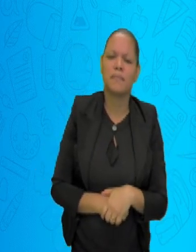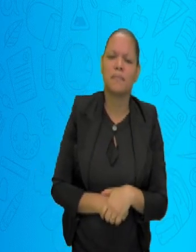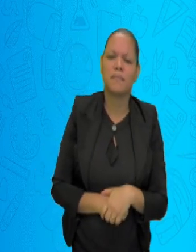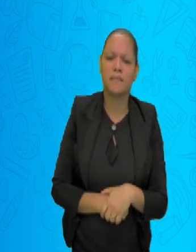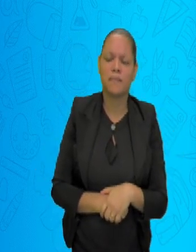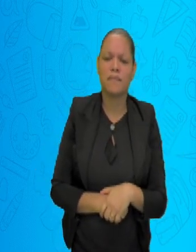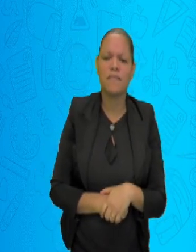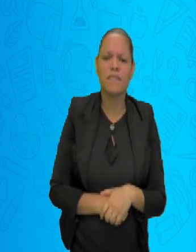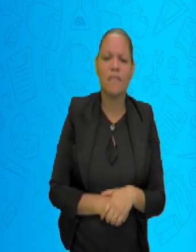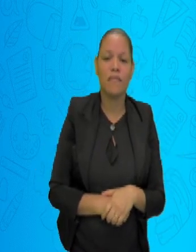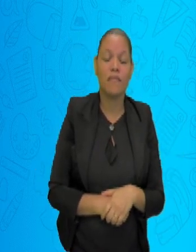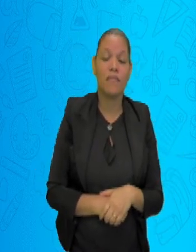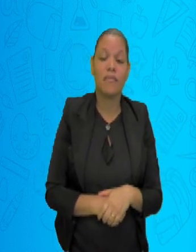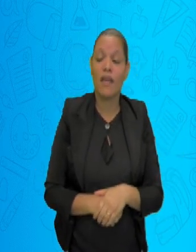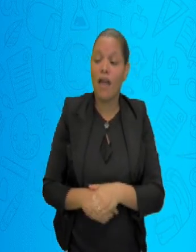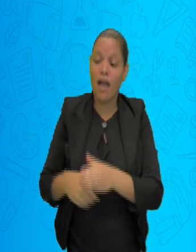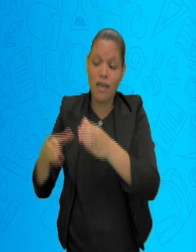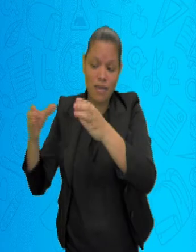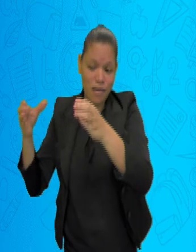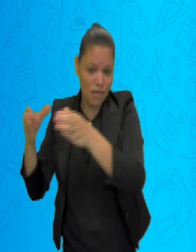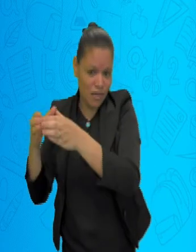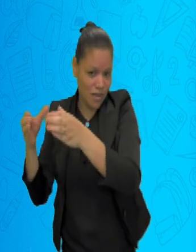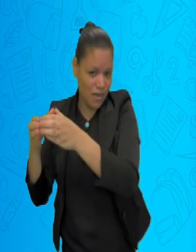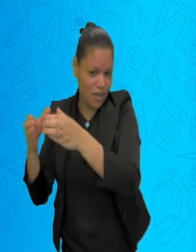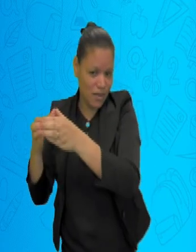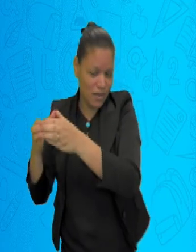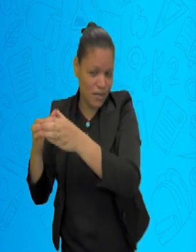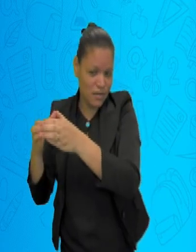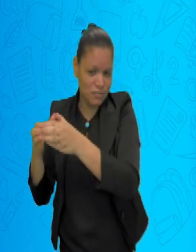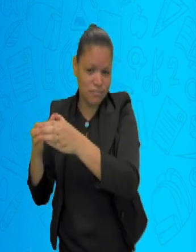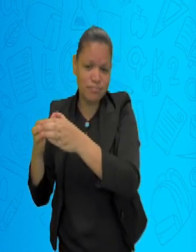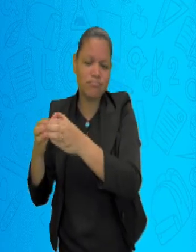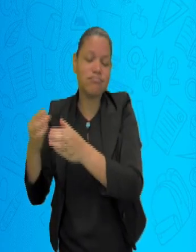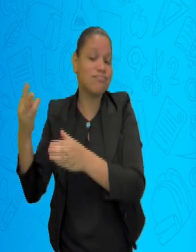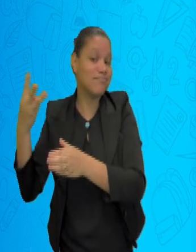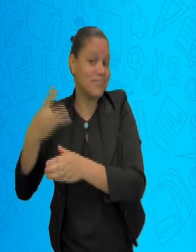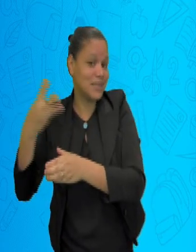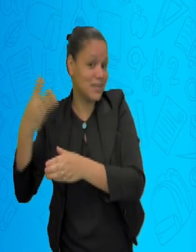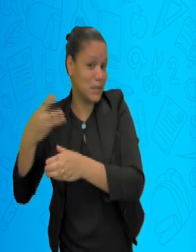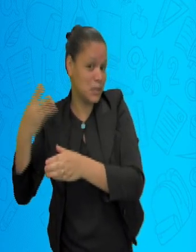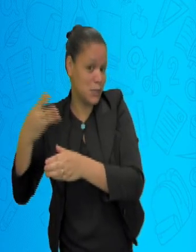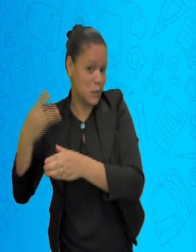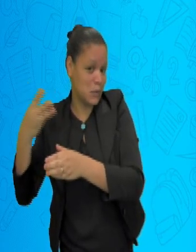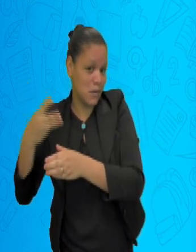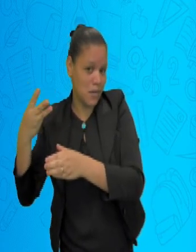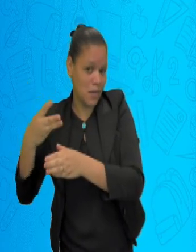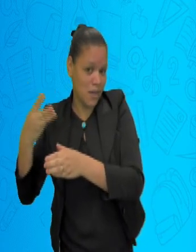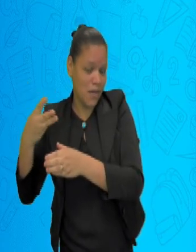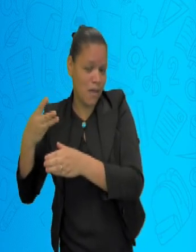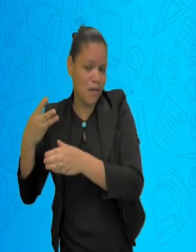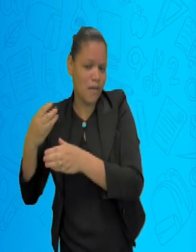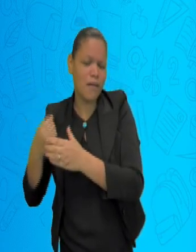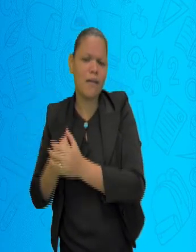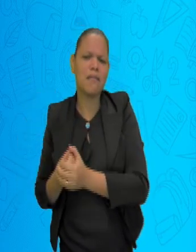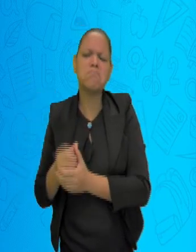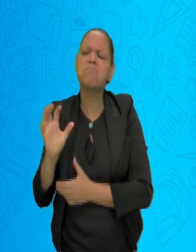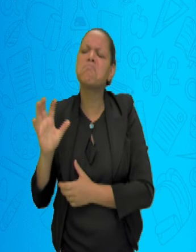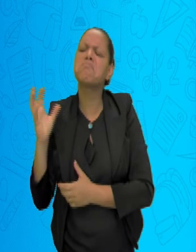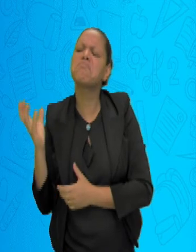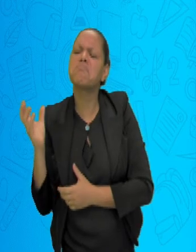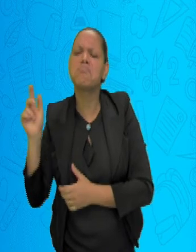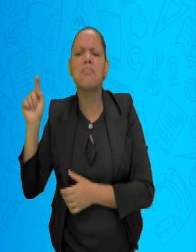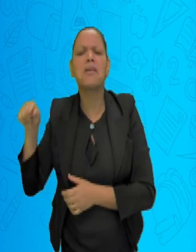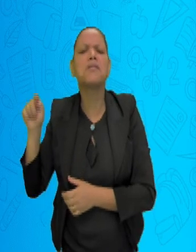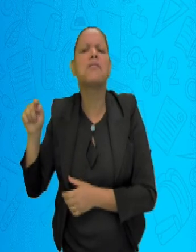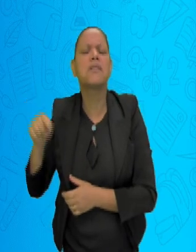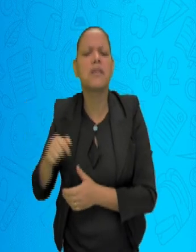você comprar. E finalizando, depois que o produto está pronto, ele vai para onde? Para o setor terciário, que é o setor do